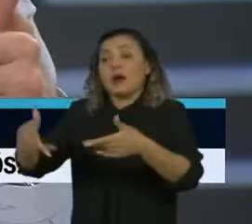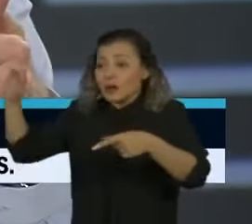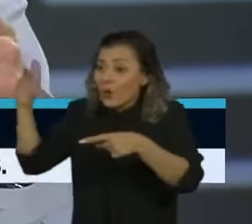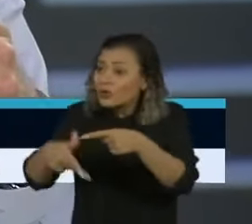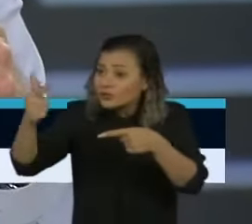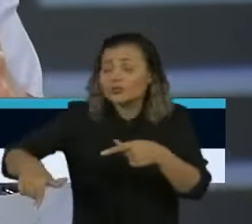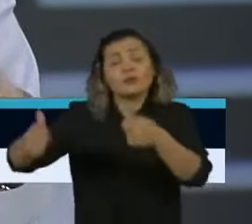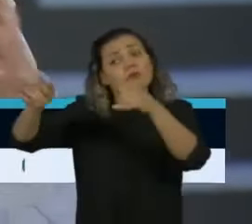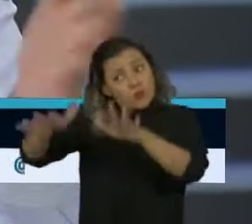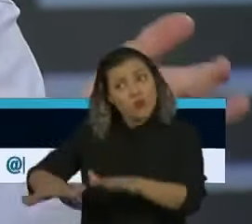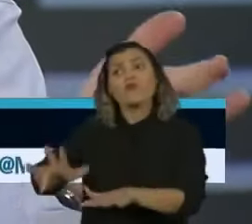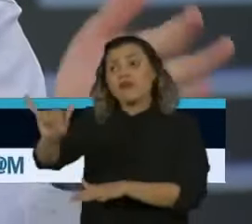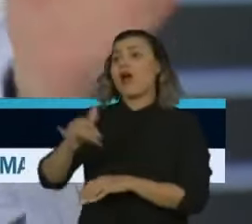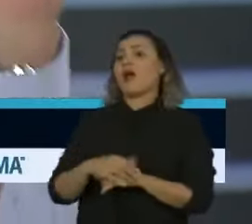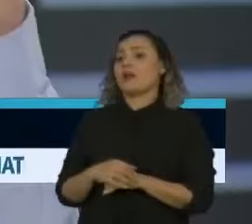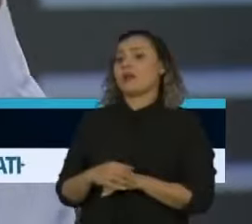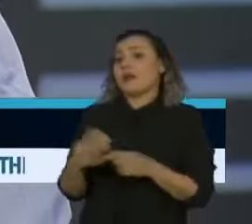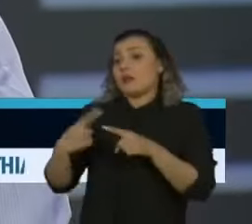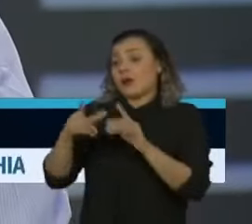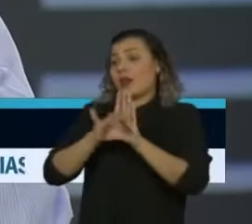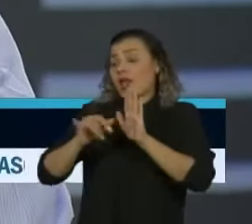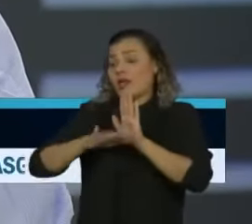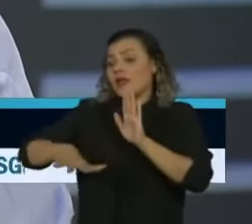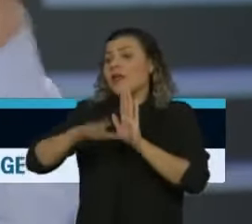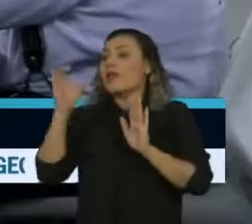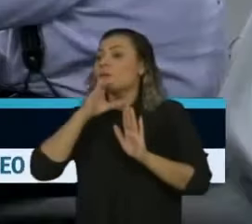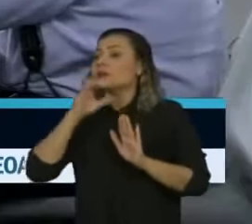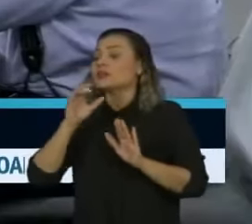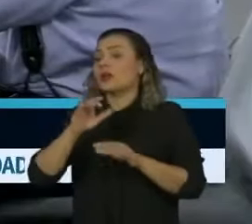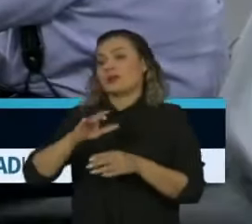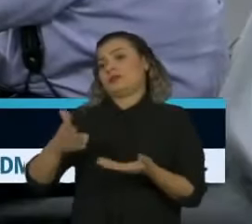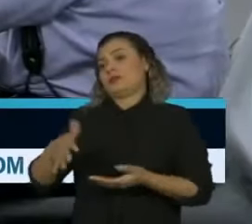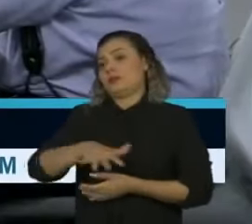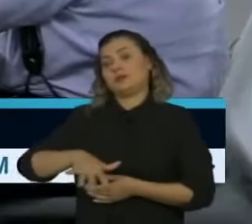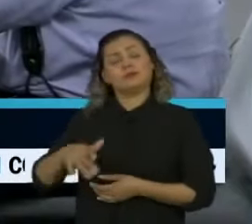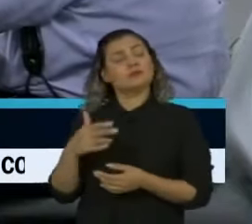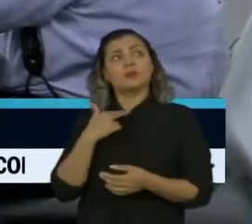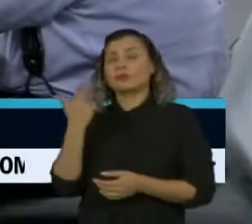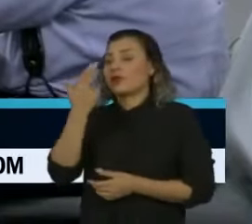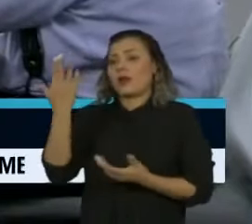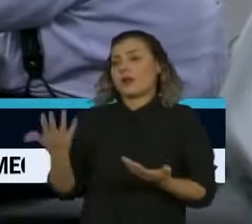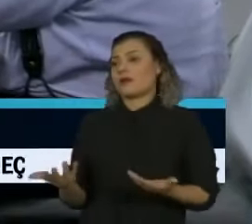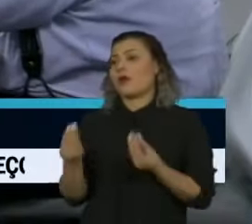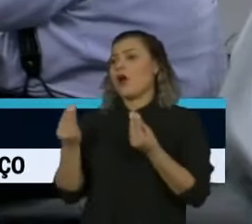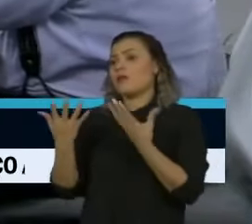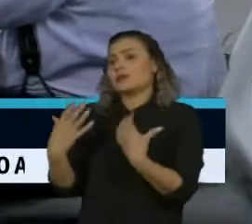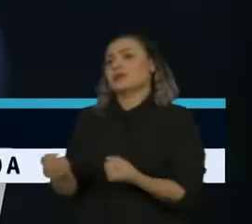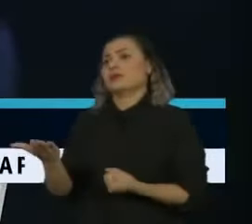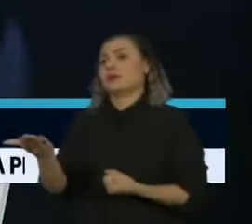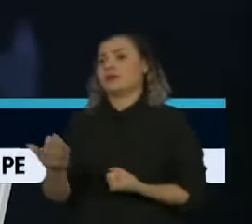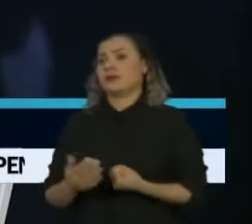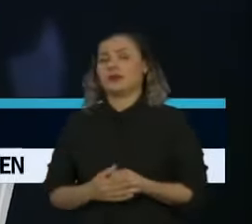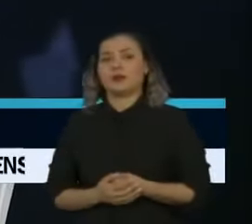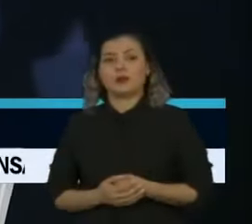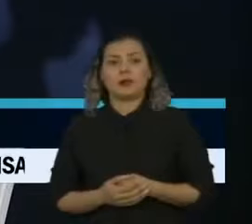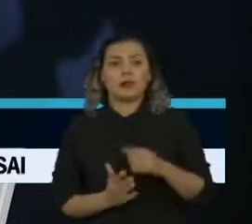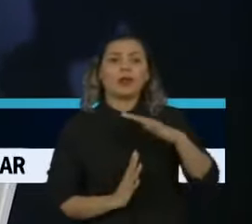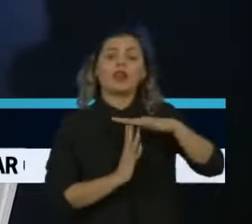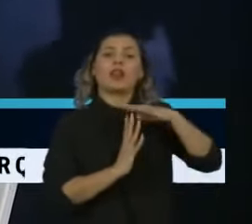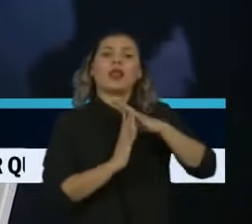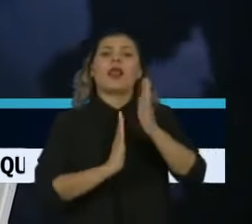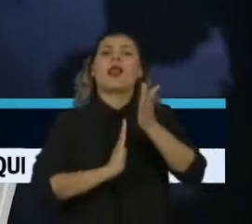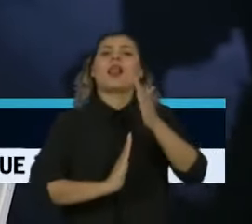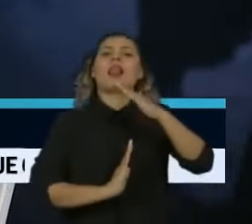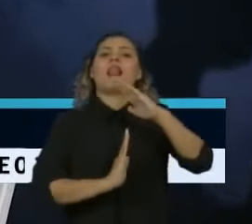retirando recursos que estavam previstos na Lei de Emergência Sanitária. Não tem cabimento. Sim. Patrícia, sobre o teto de gastos, né? Primeiro,